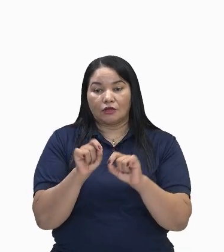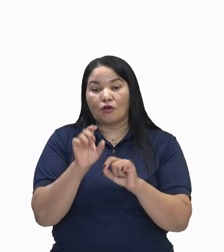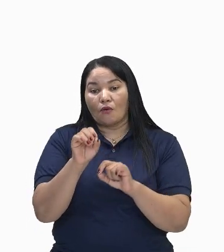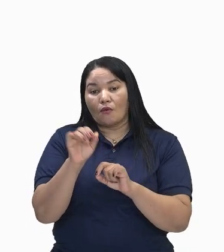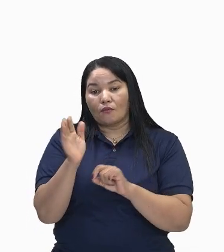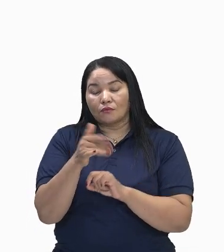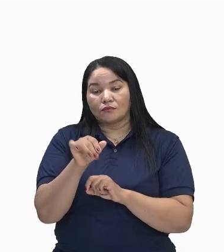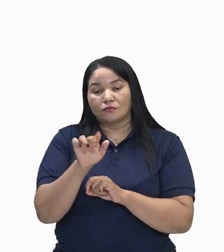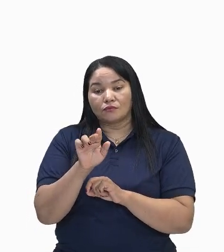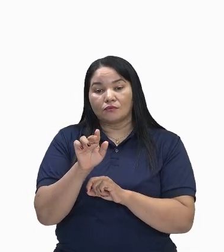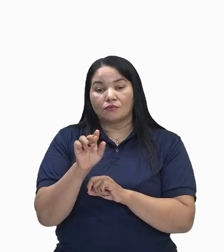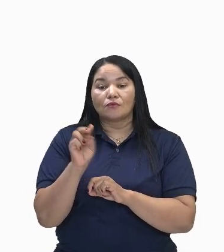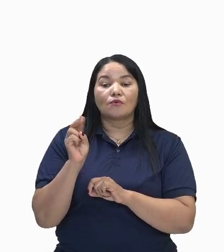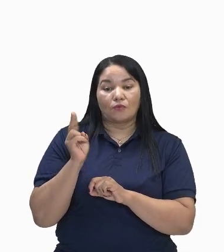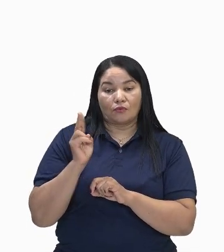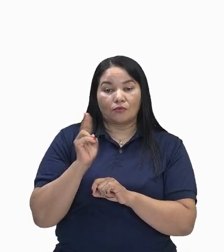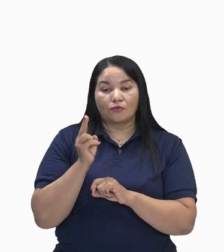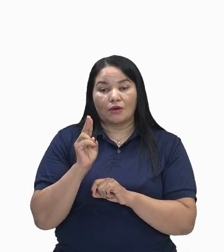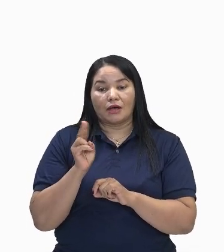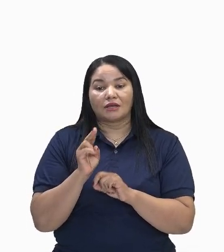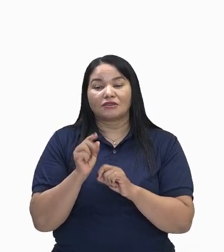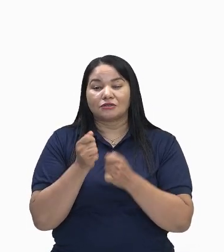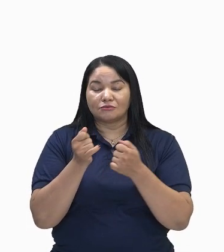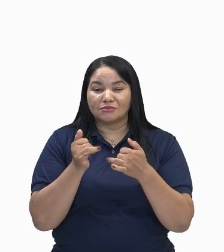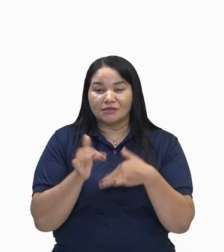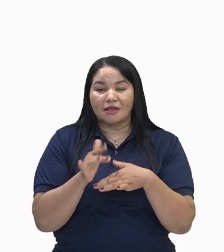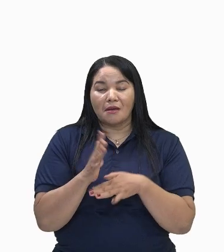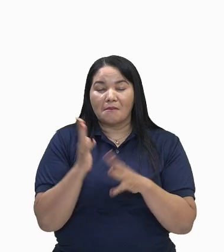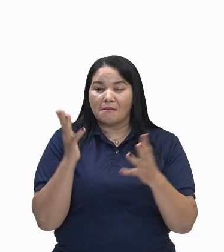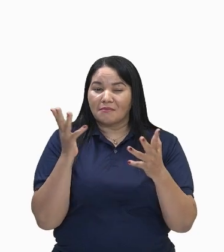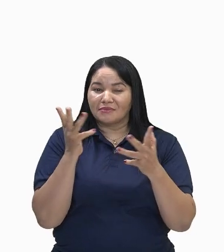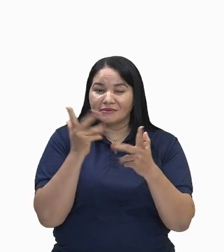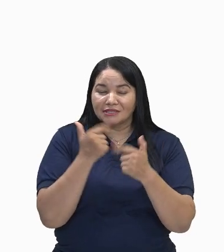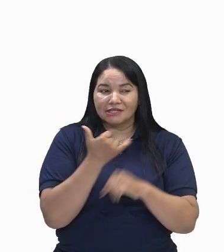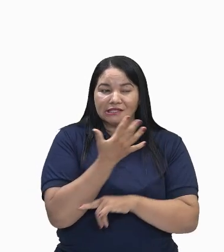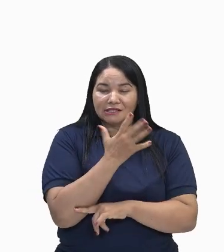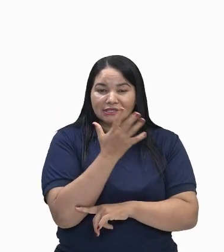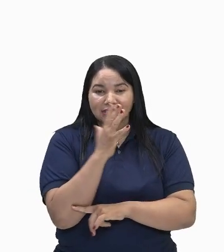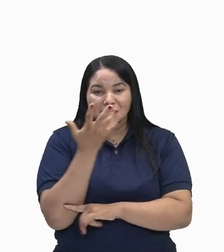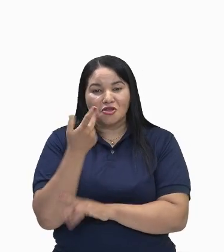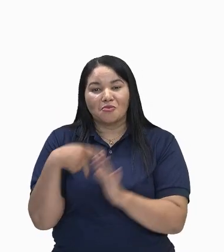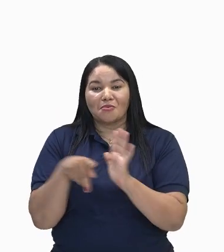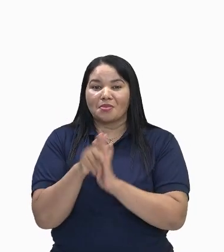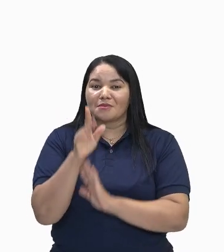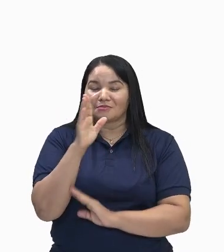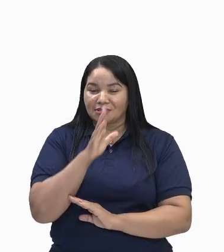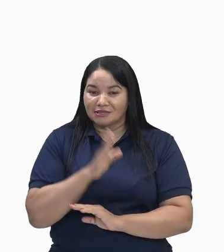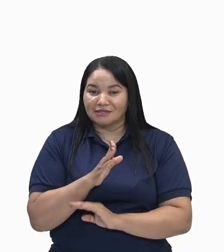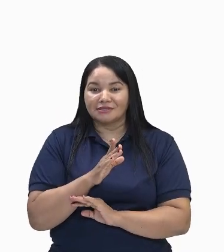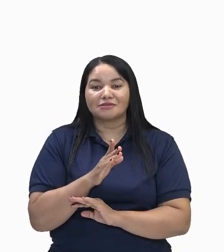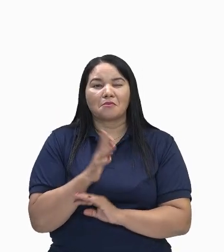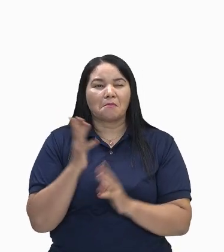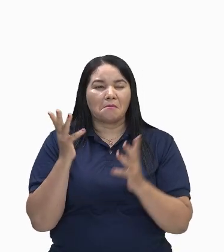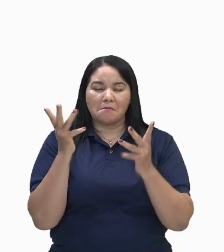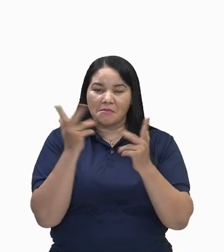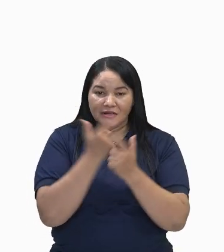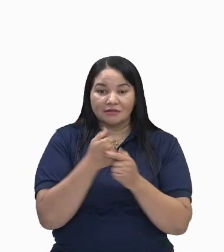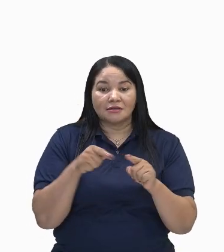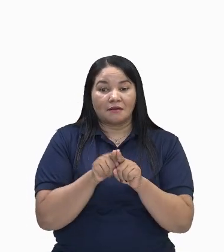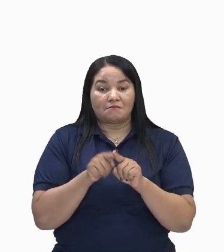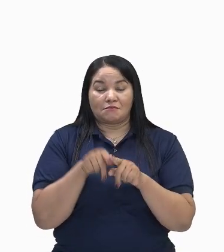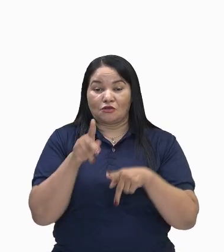que fala sobre as belezas da natureza brasileira e também dos